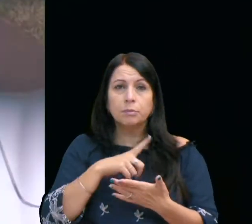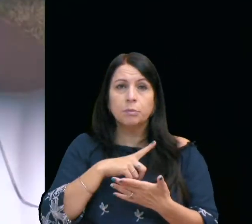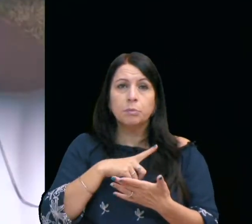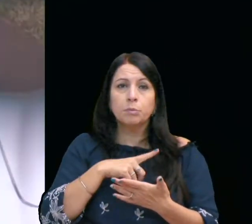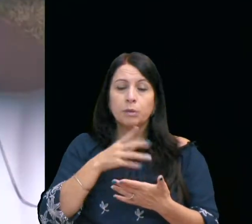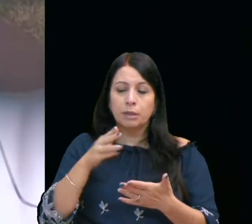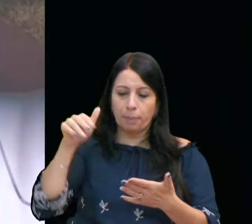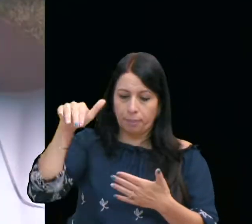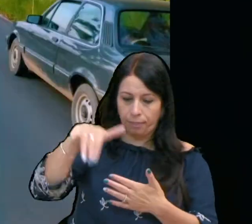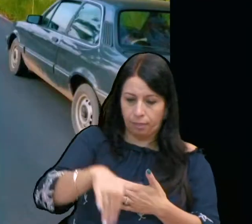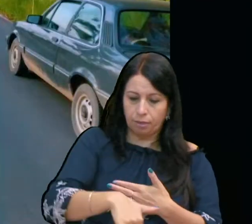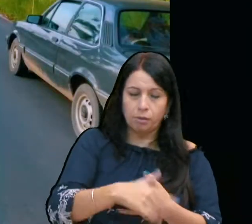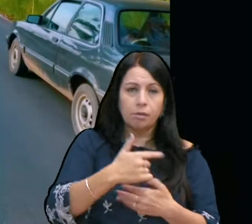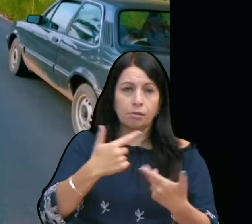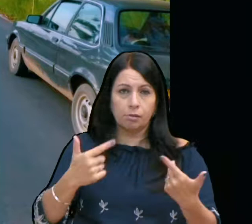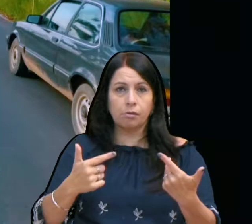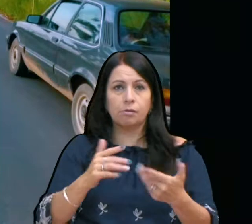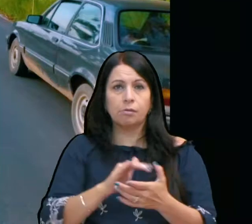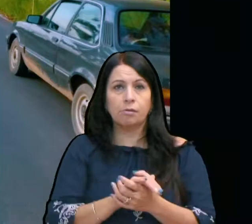tem peral, tem...